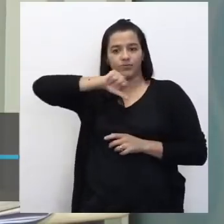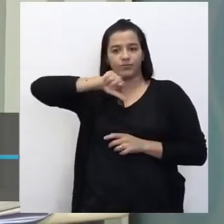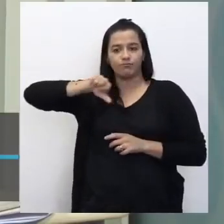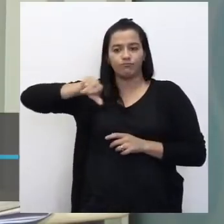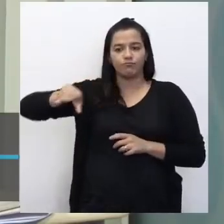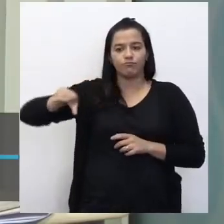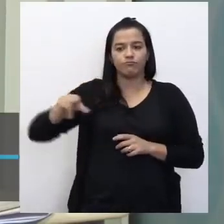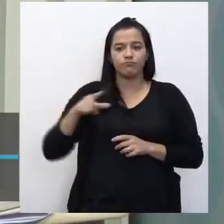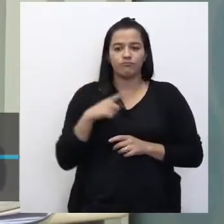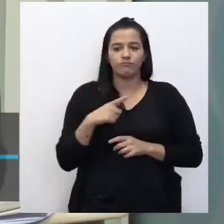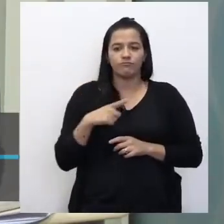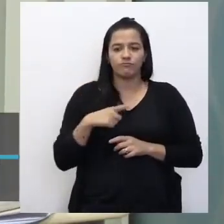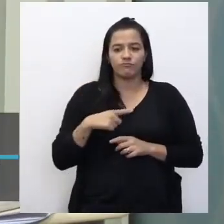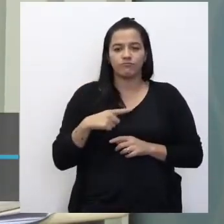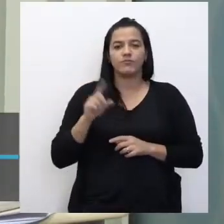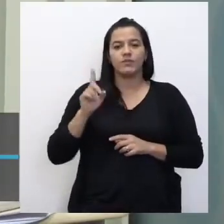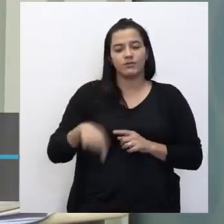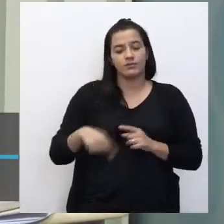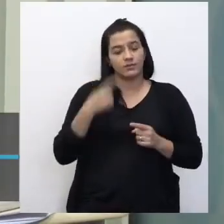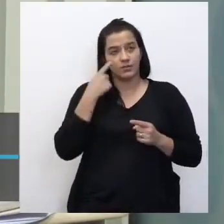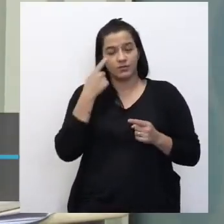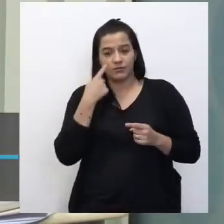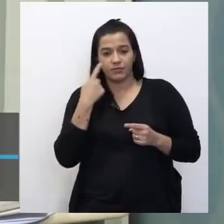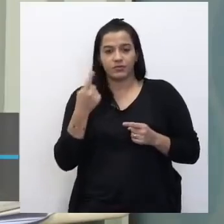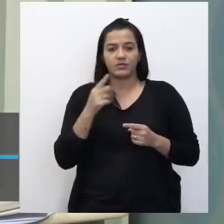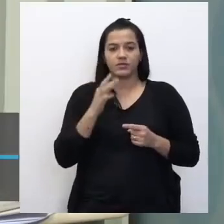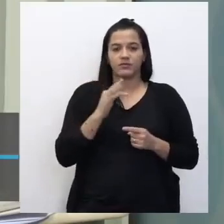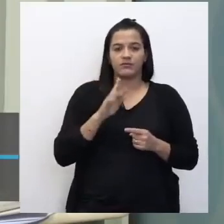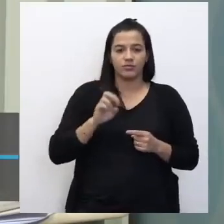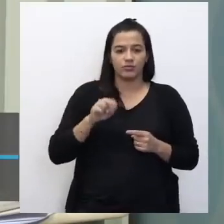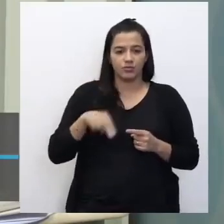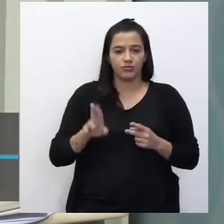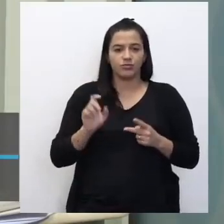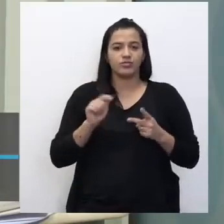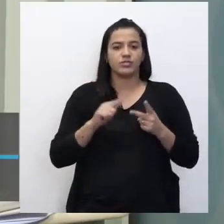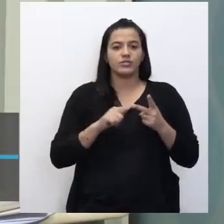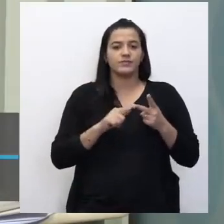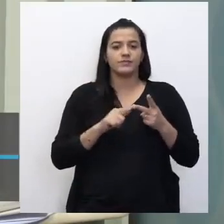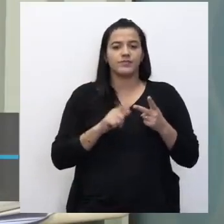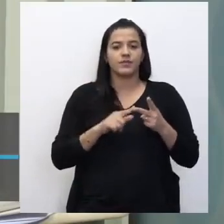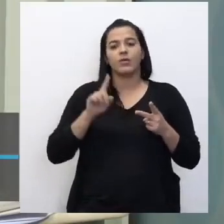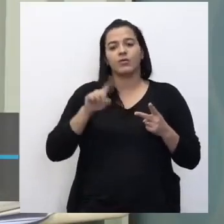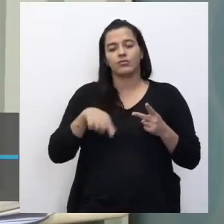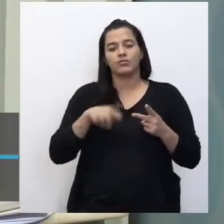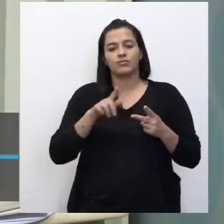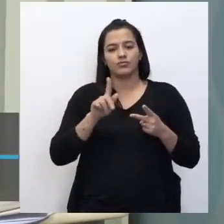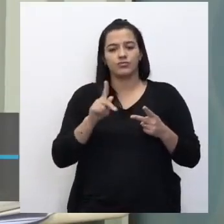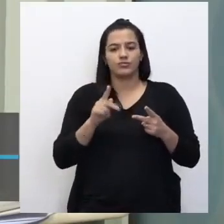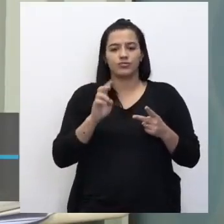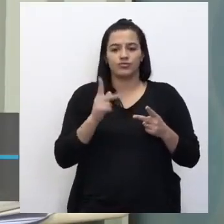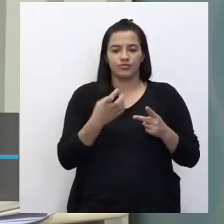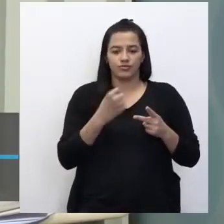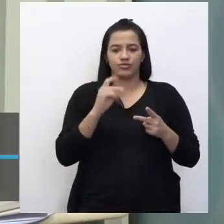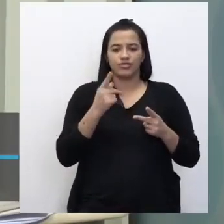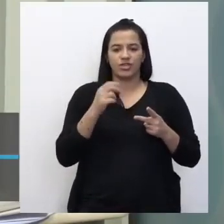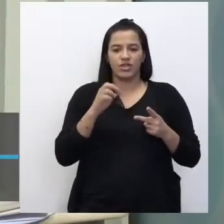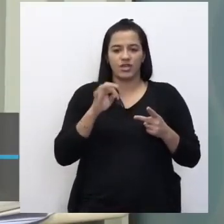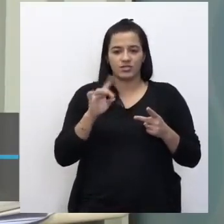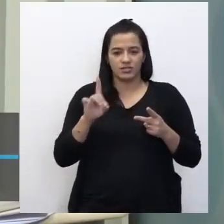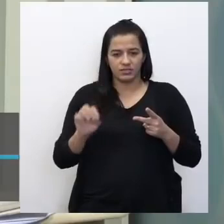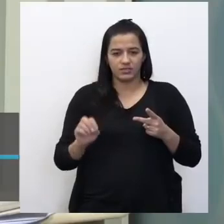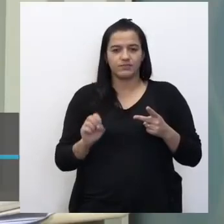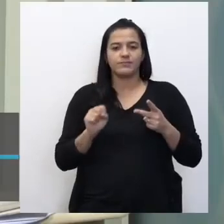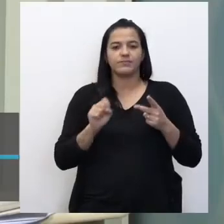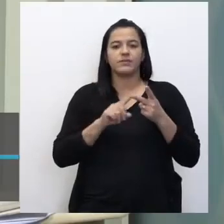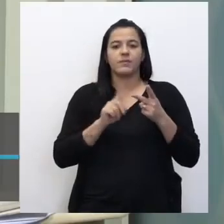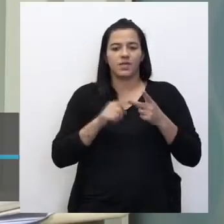que a gente viu aí da frenologia, a gente pode lembrar do Cesare Lombroso, né, aquele estudioso, né, que